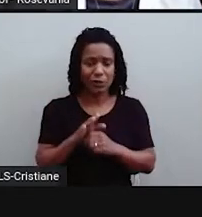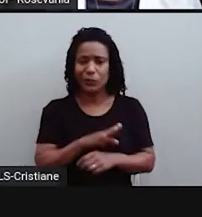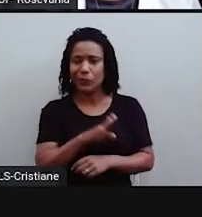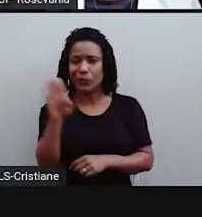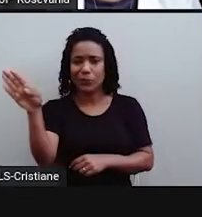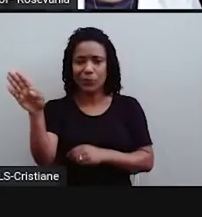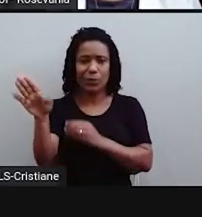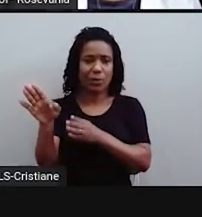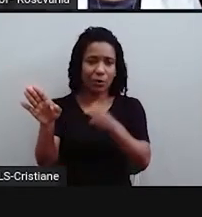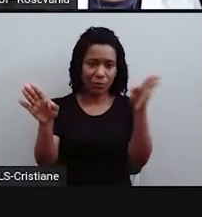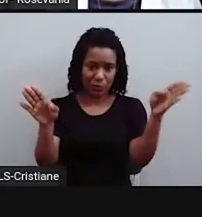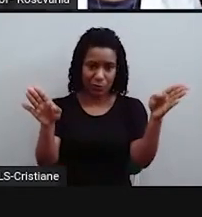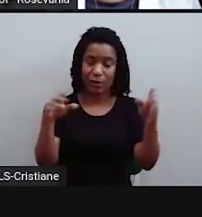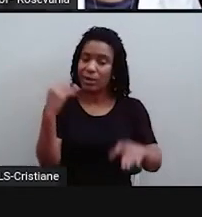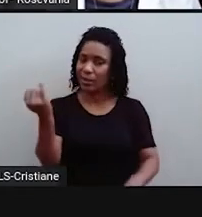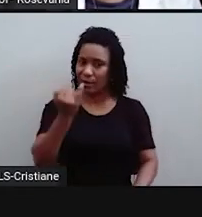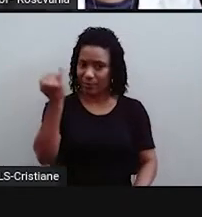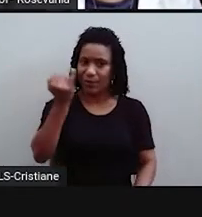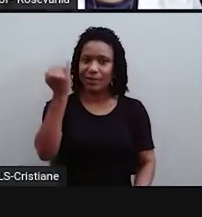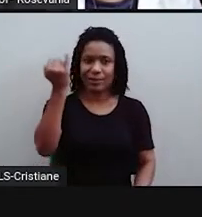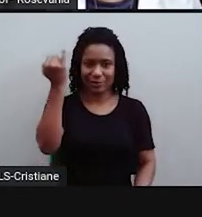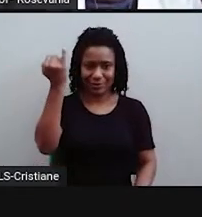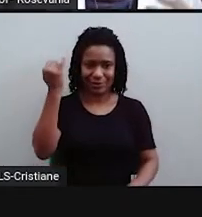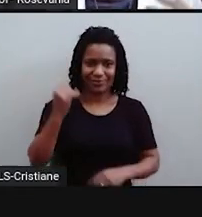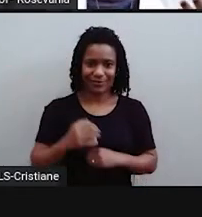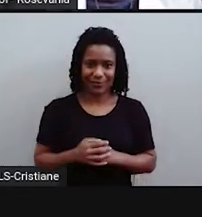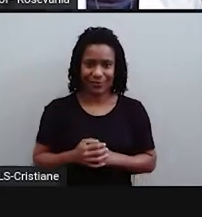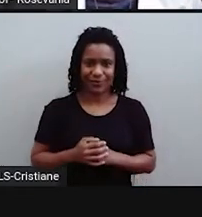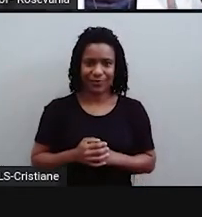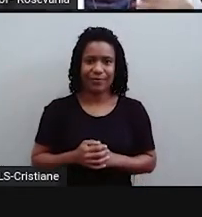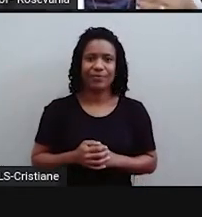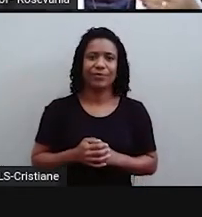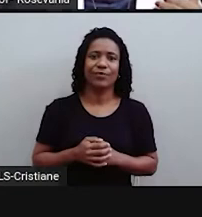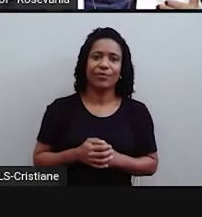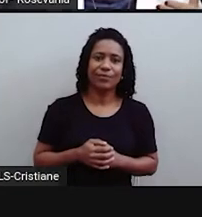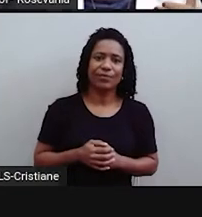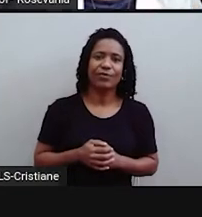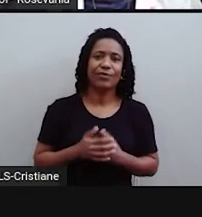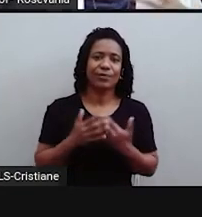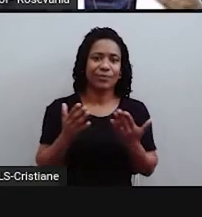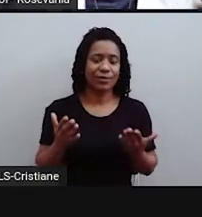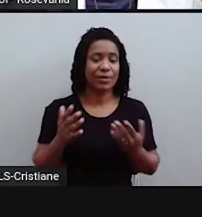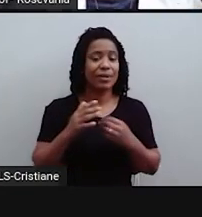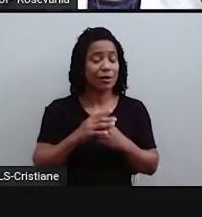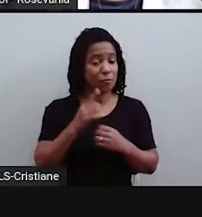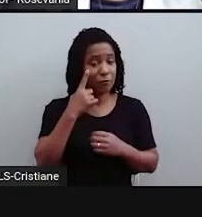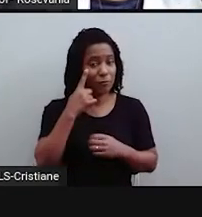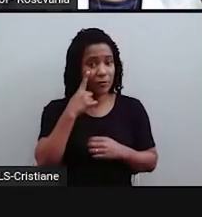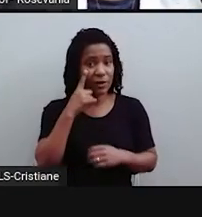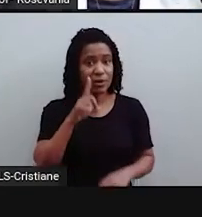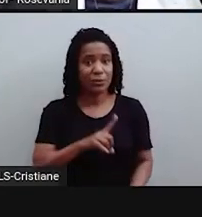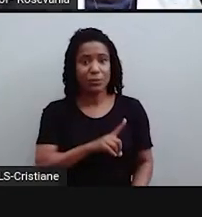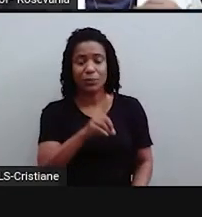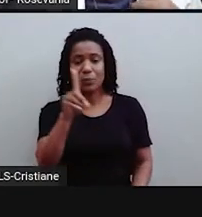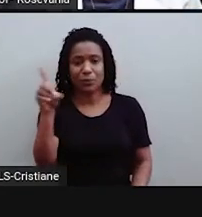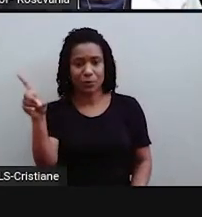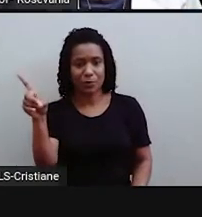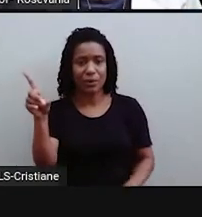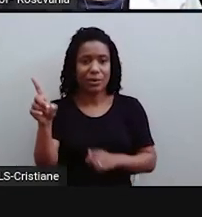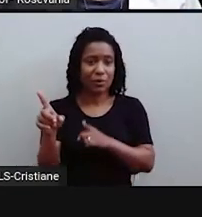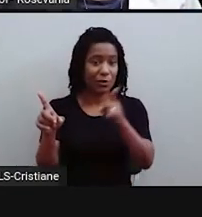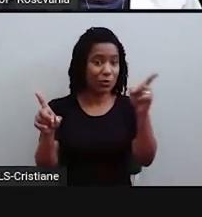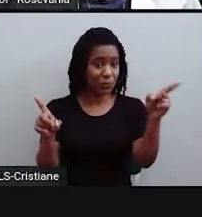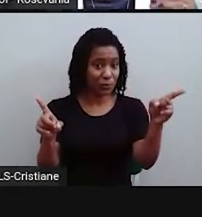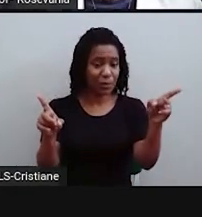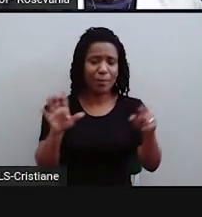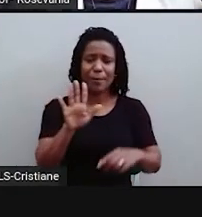É importante a gente saber que direção seguir, né? A ser seguida e indicar um rumo. Para a geografia,